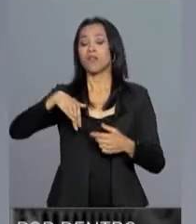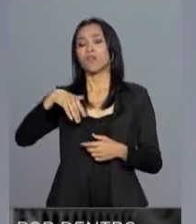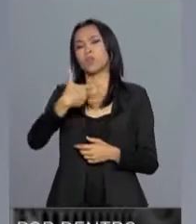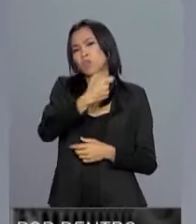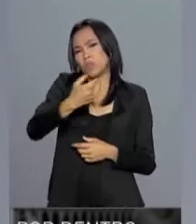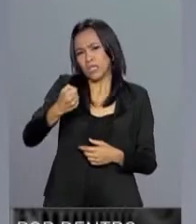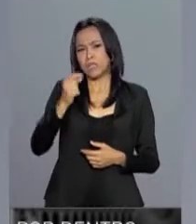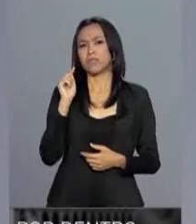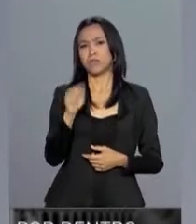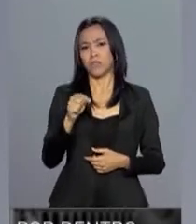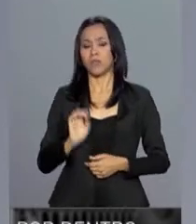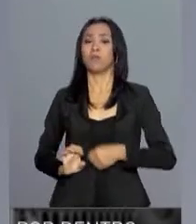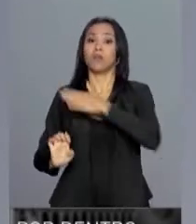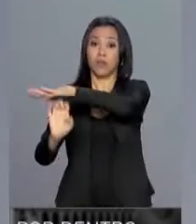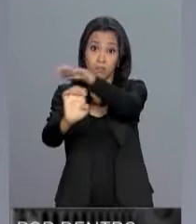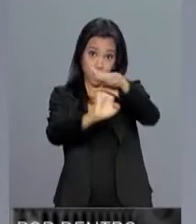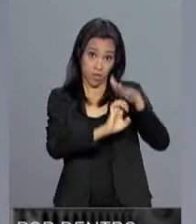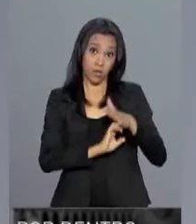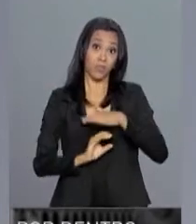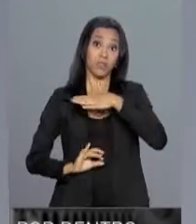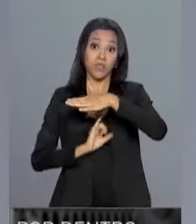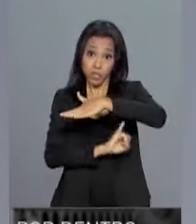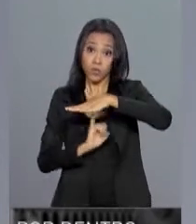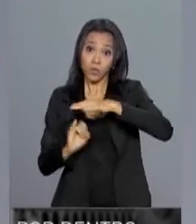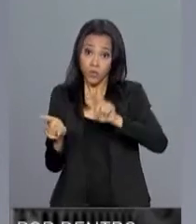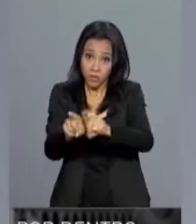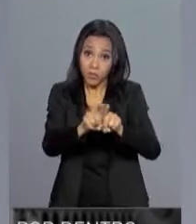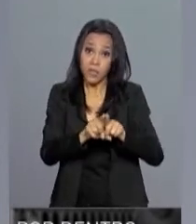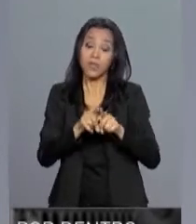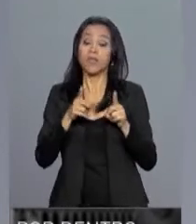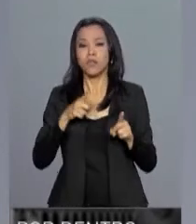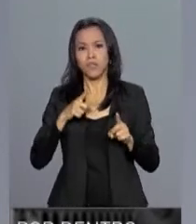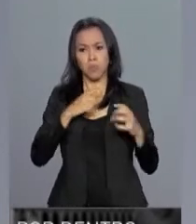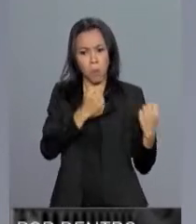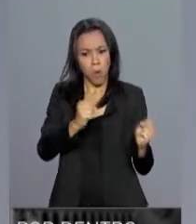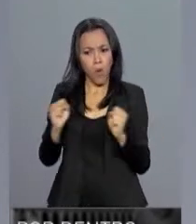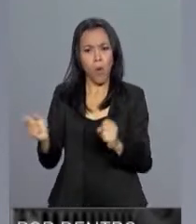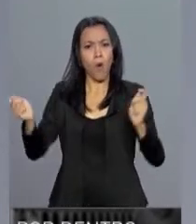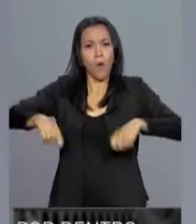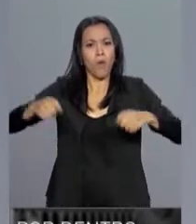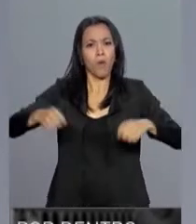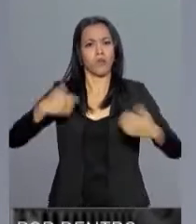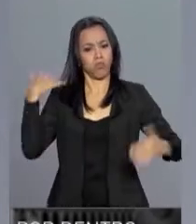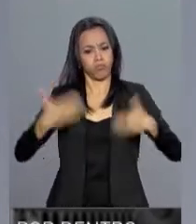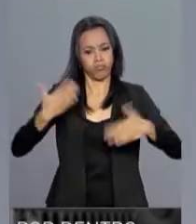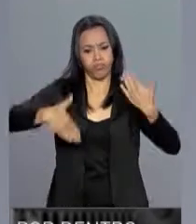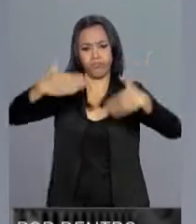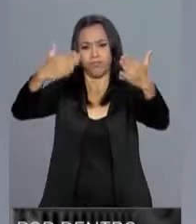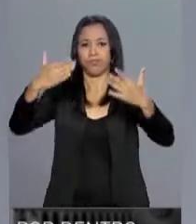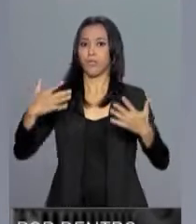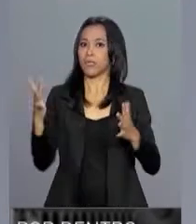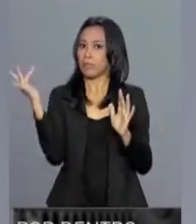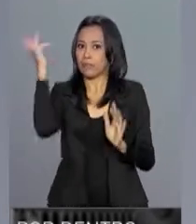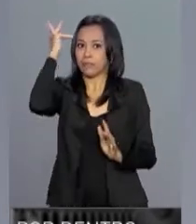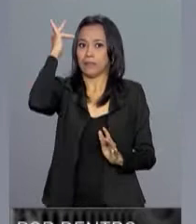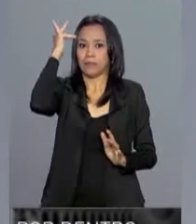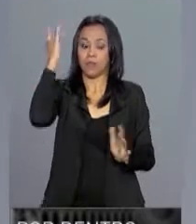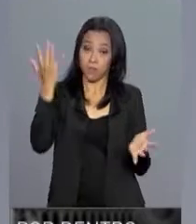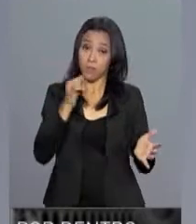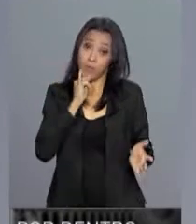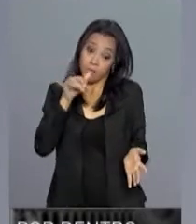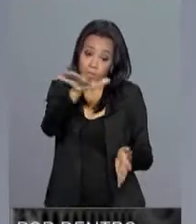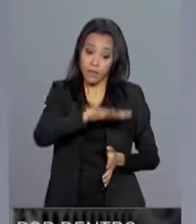empresas e instituições e tem um potencial de crescimento gigantesco então de fato no caso da